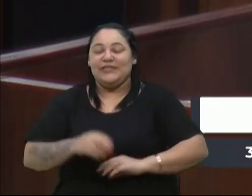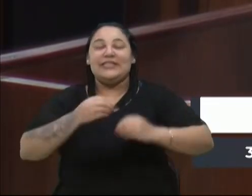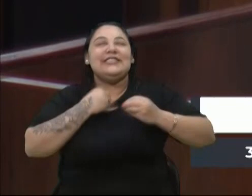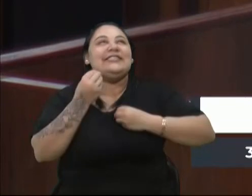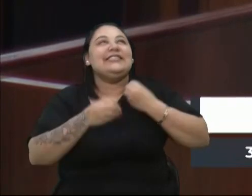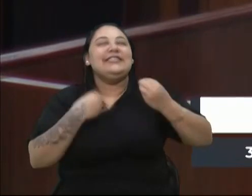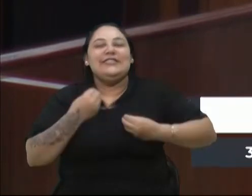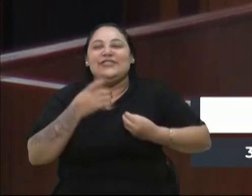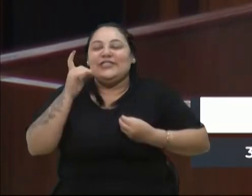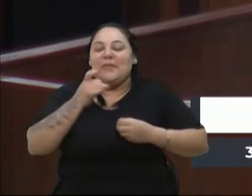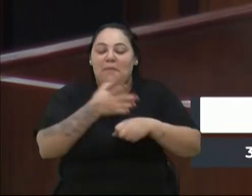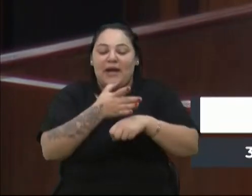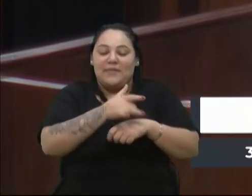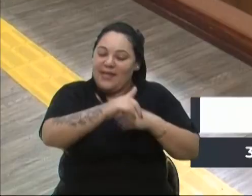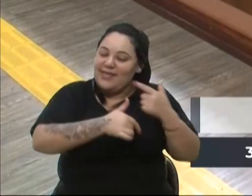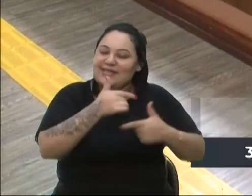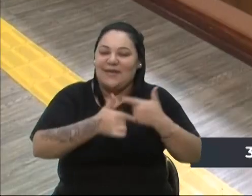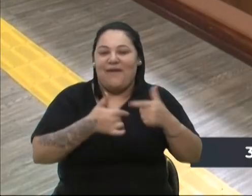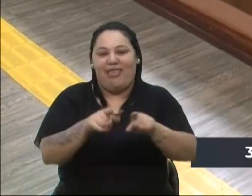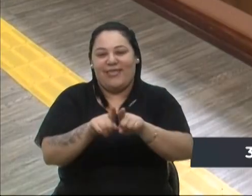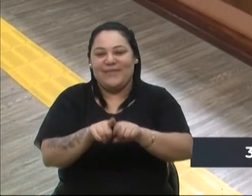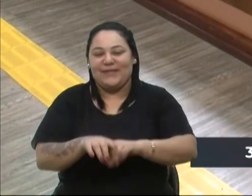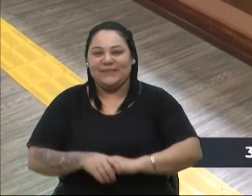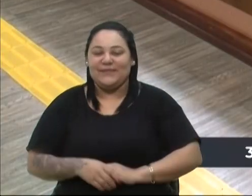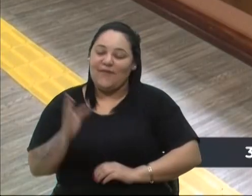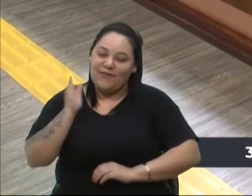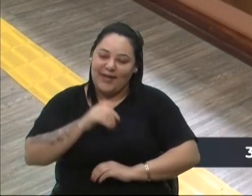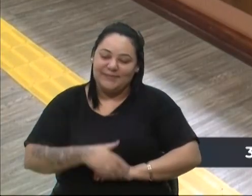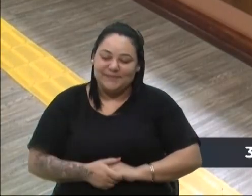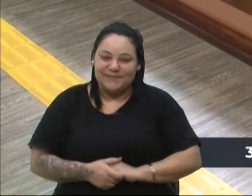integrante deste trabalho. Vem, Carol.